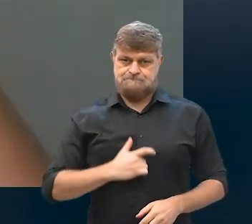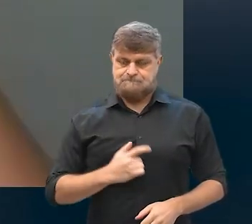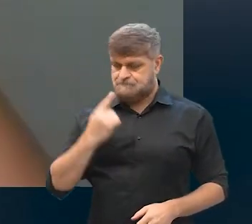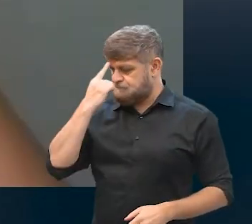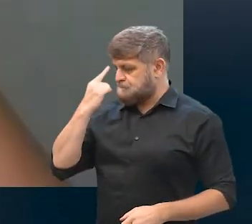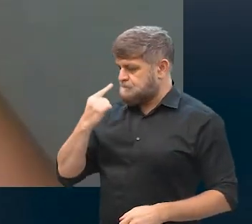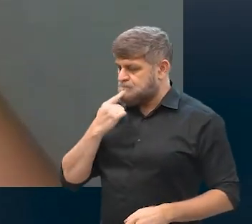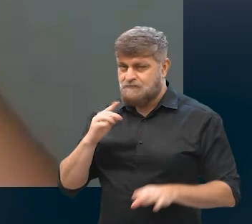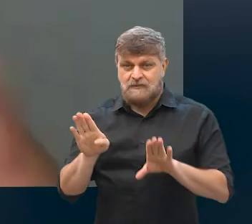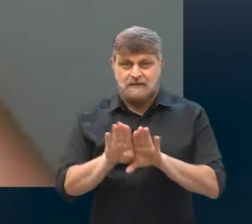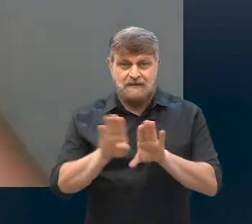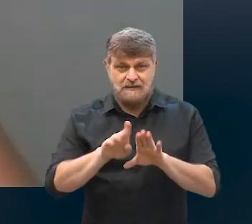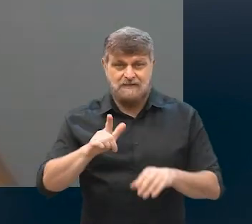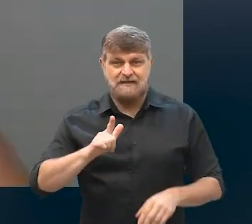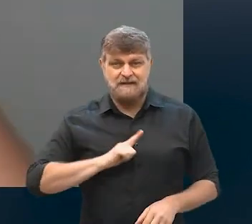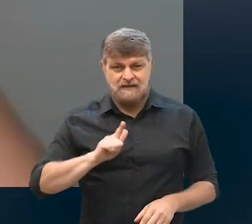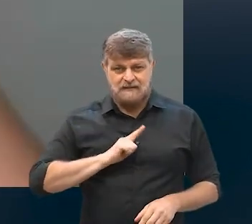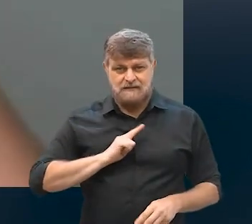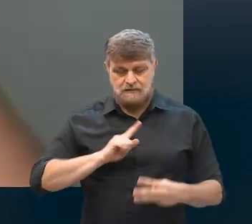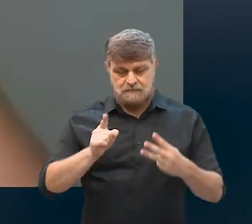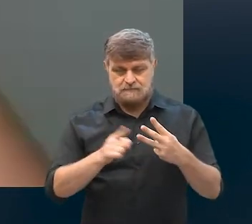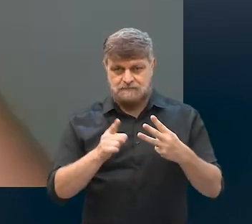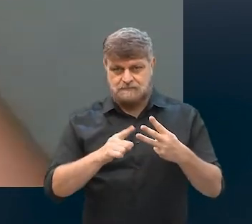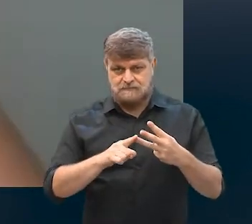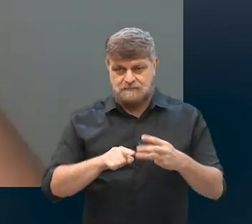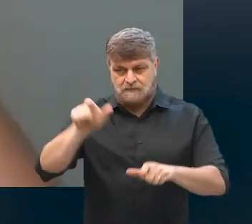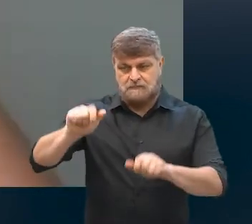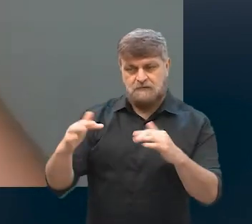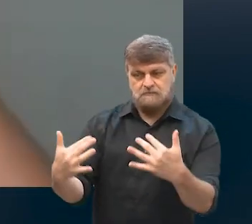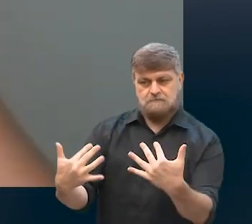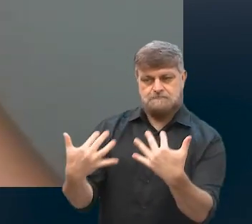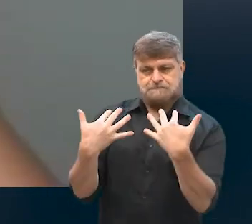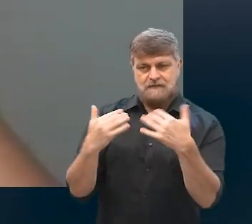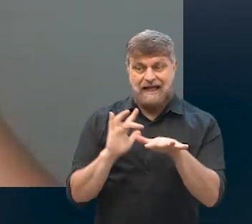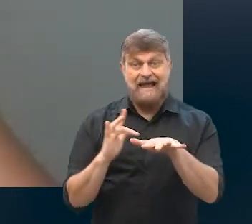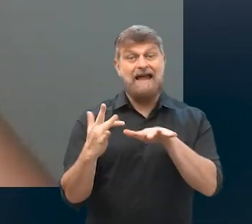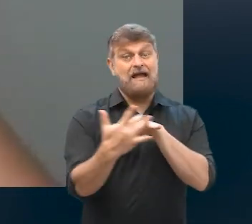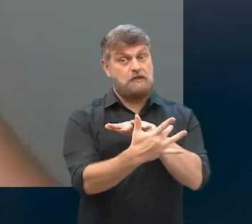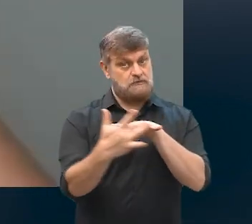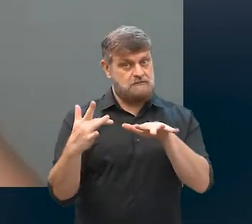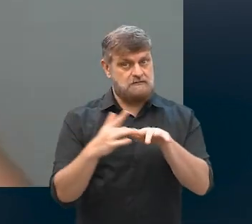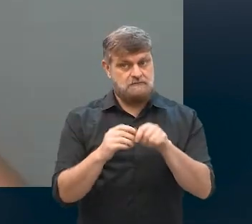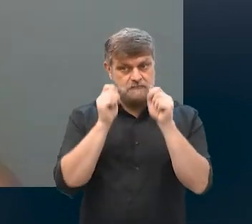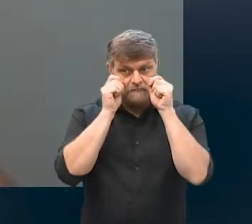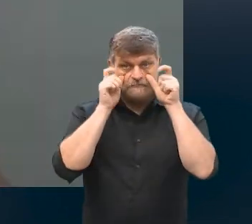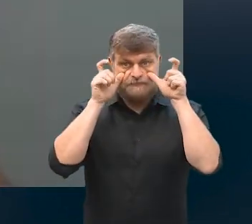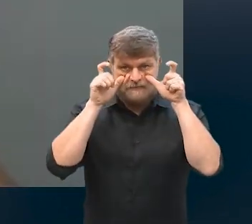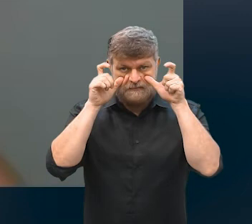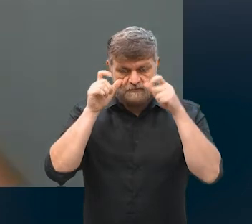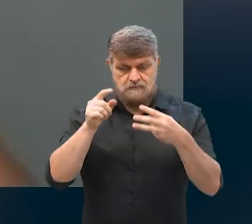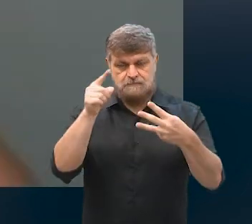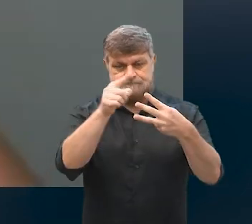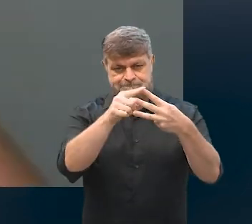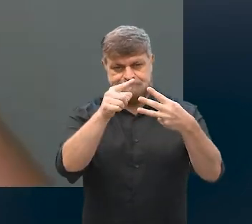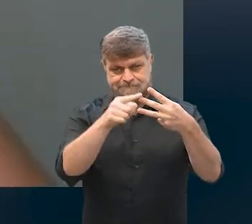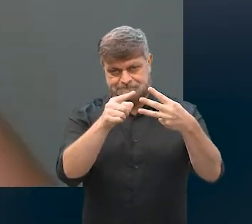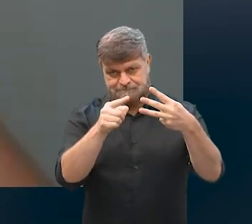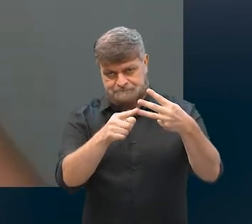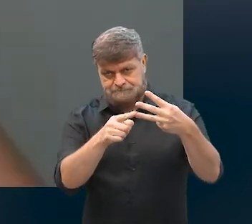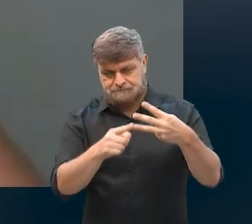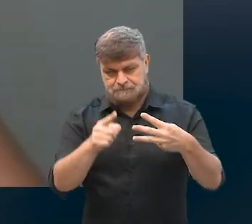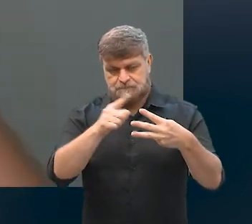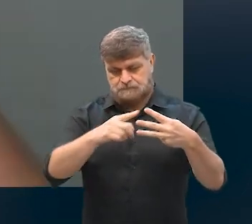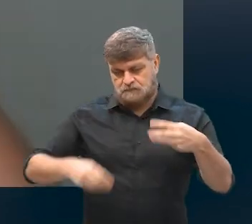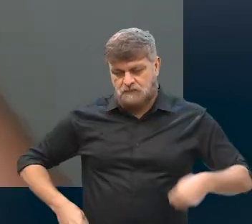alimentação também hoje vem muito da reputação que a gente constrói nas redes sociais. Então, a minha dica é olhar para essas três